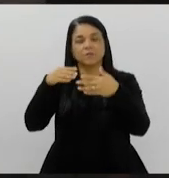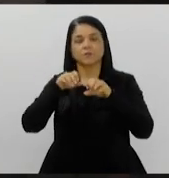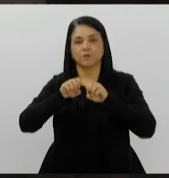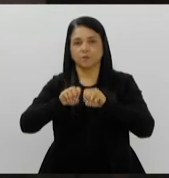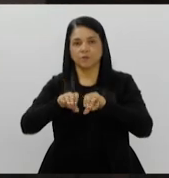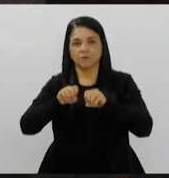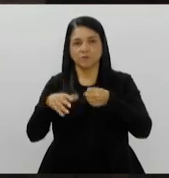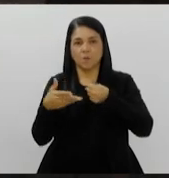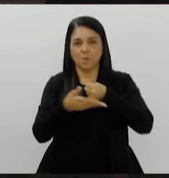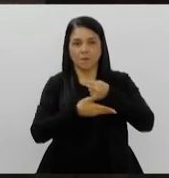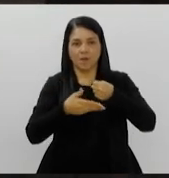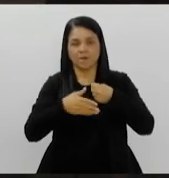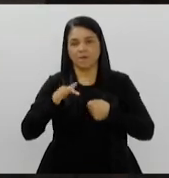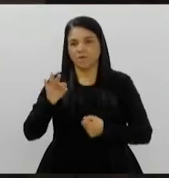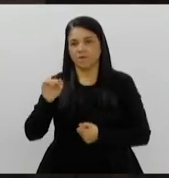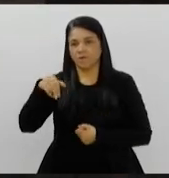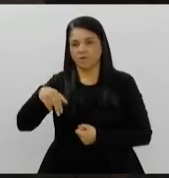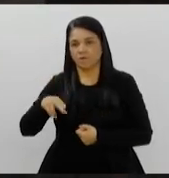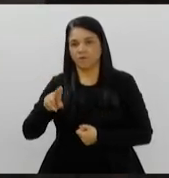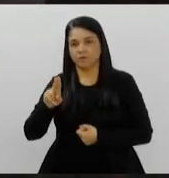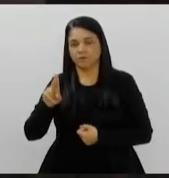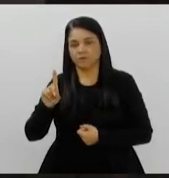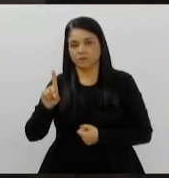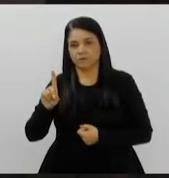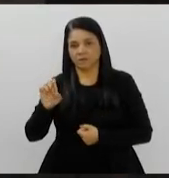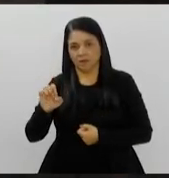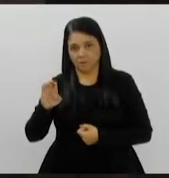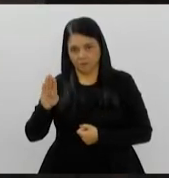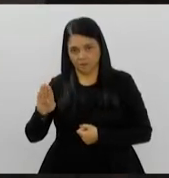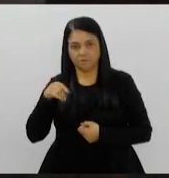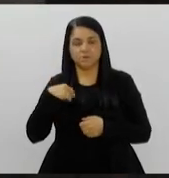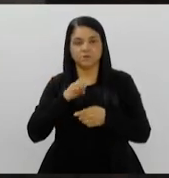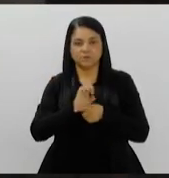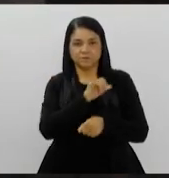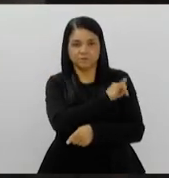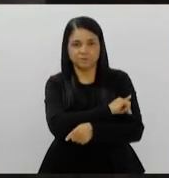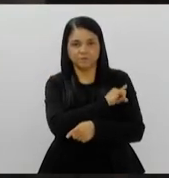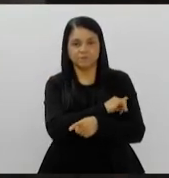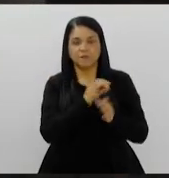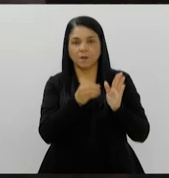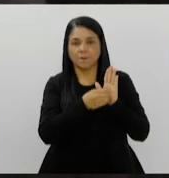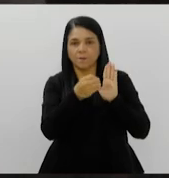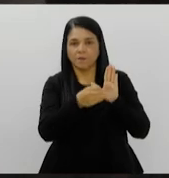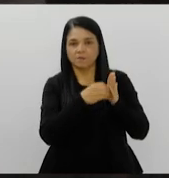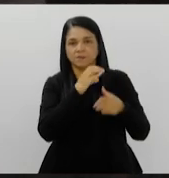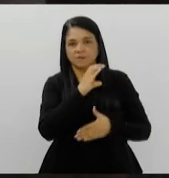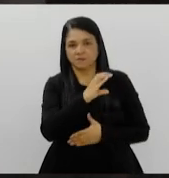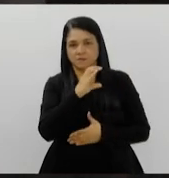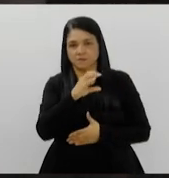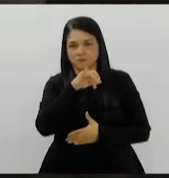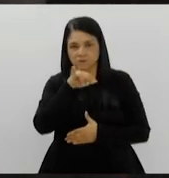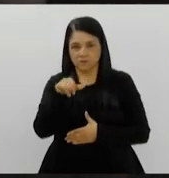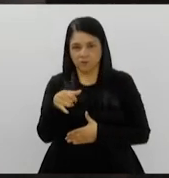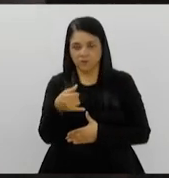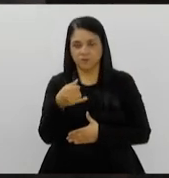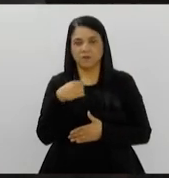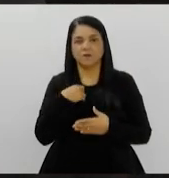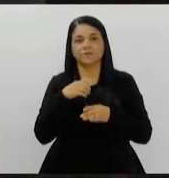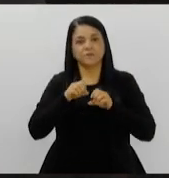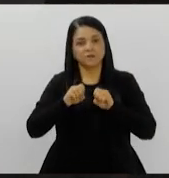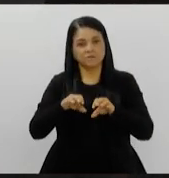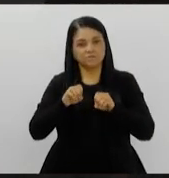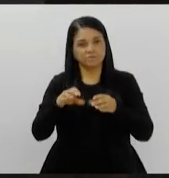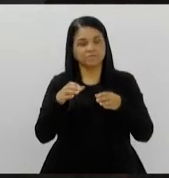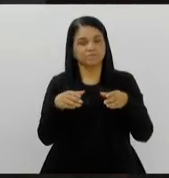Educação Básica Fundeb no Estado do Rio de Janeiro, pendendo de pareceres das comissões Constituição e Justiça,